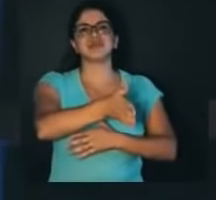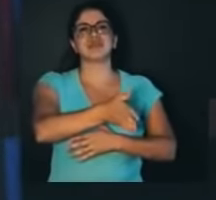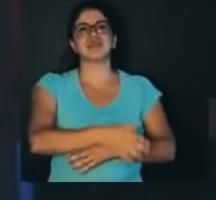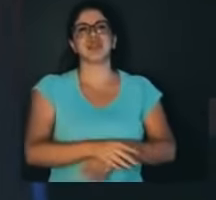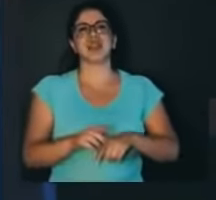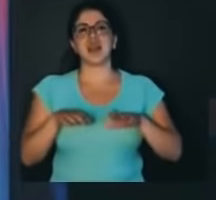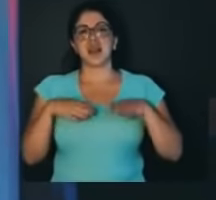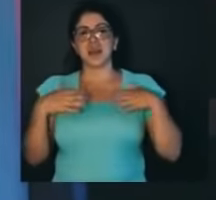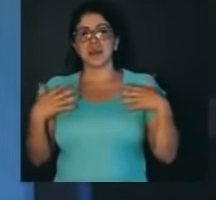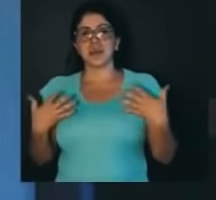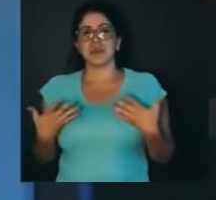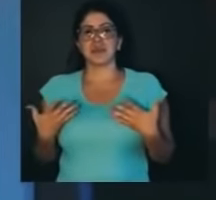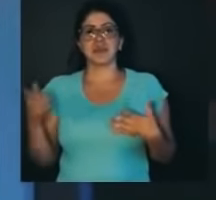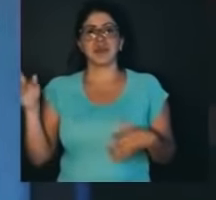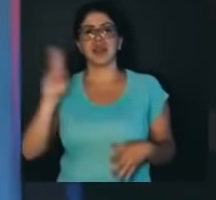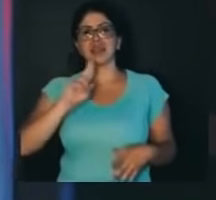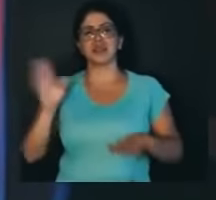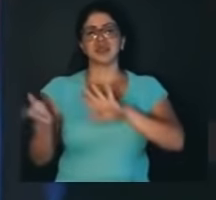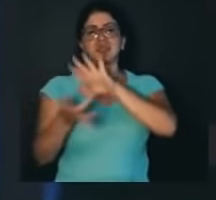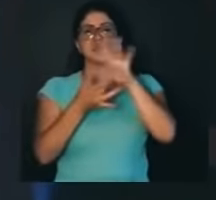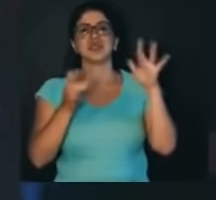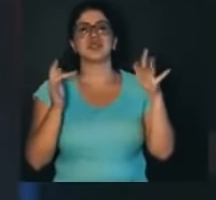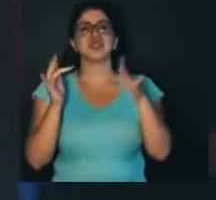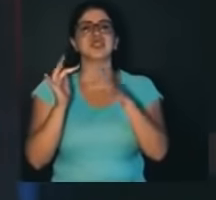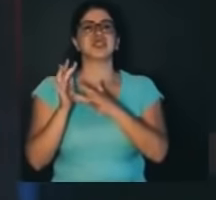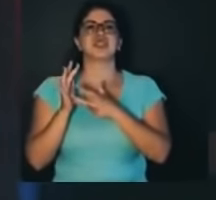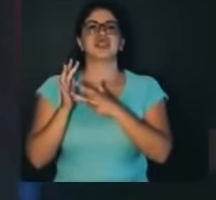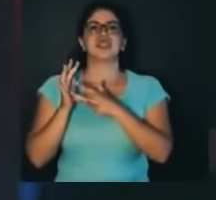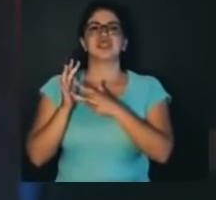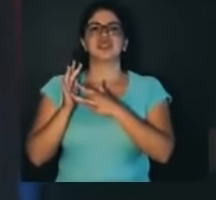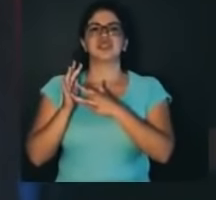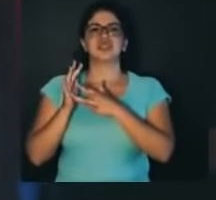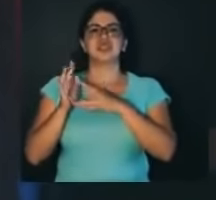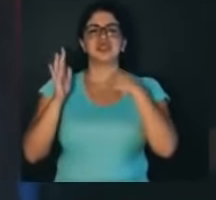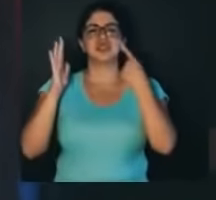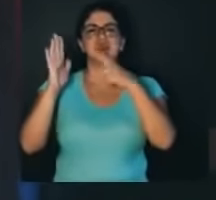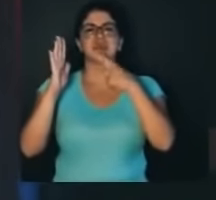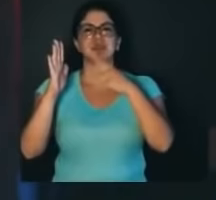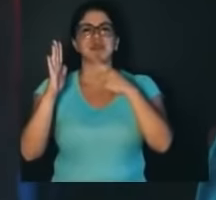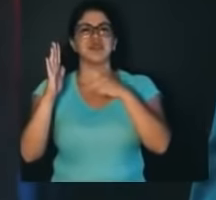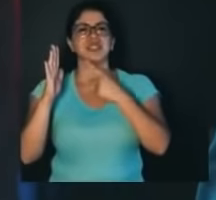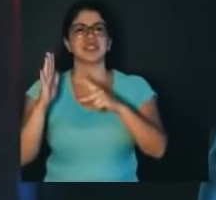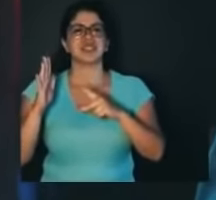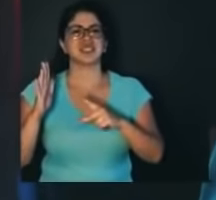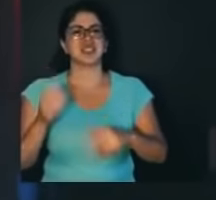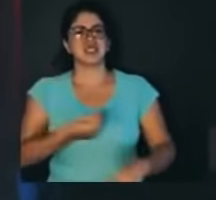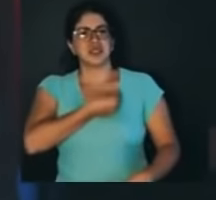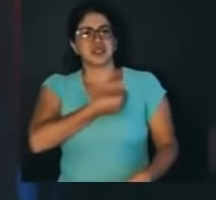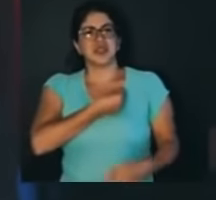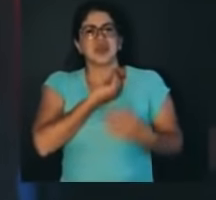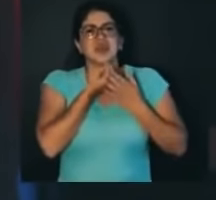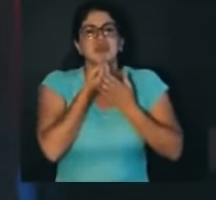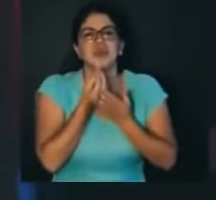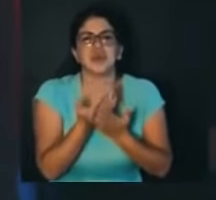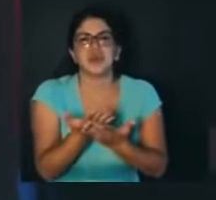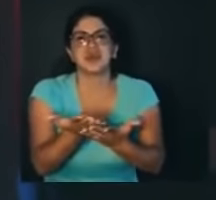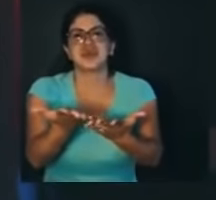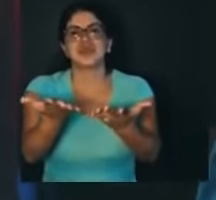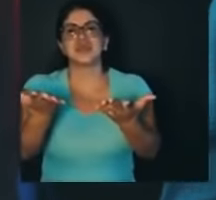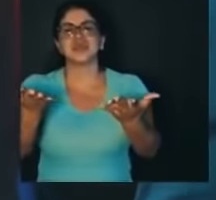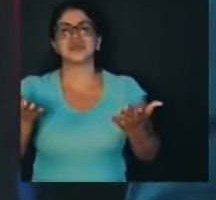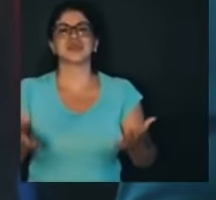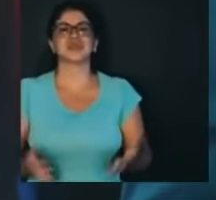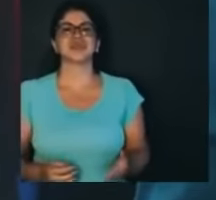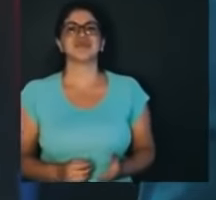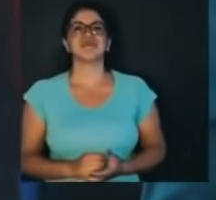de Jesus eu declaro vida sobre a tua vida. Em nome de Jesus eu declaro que você vai